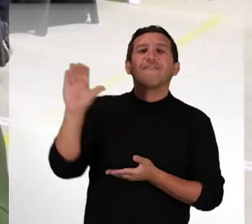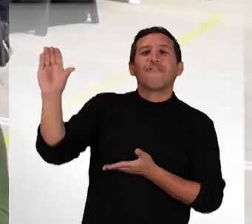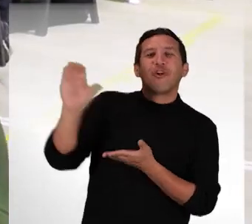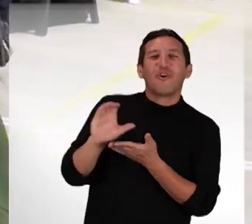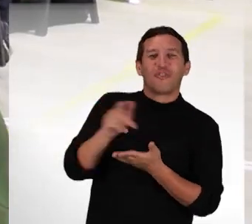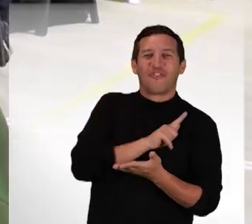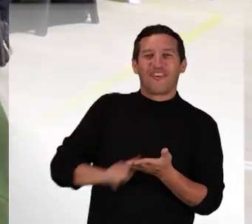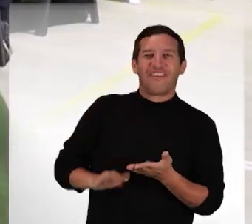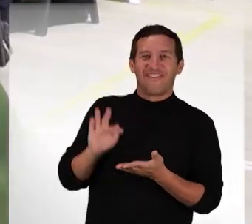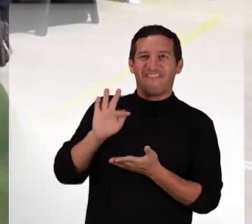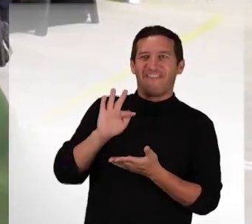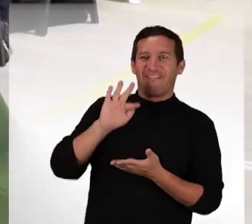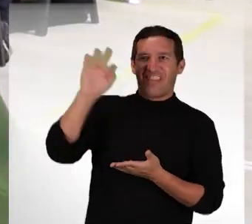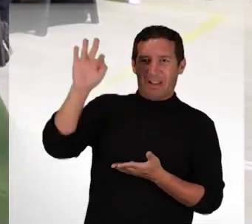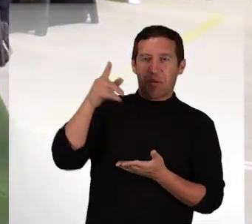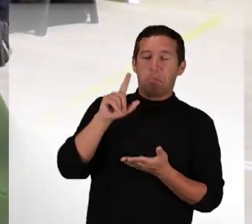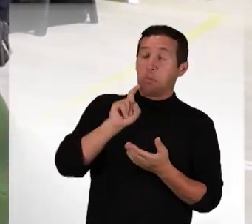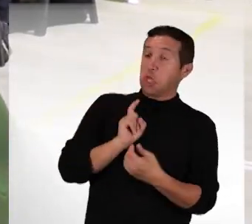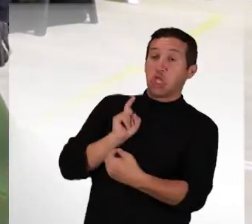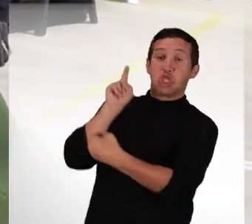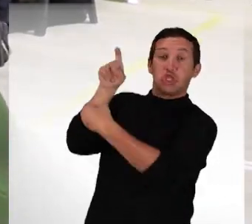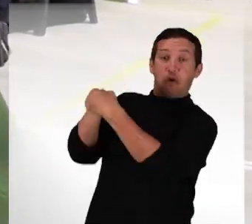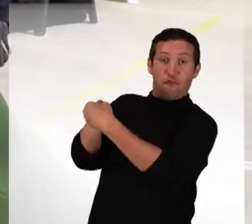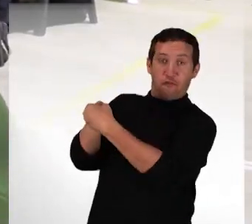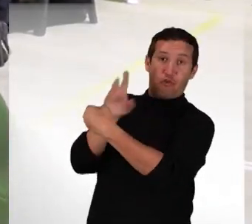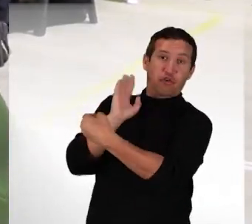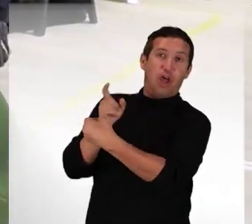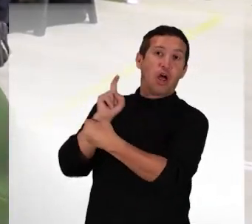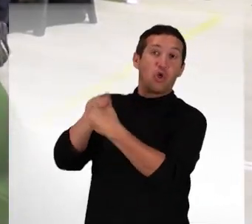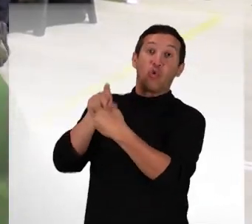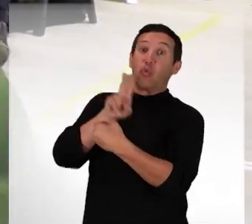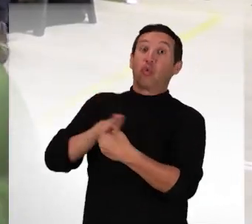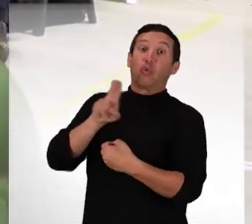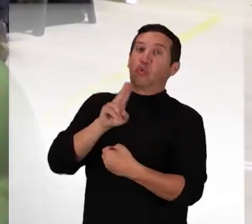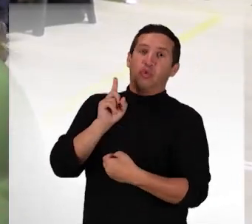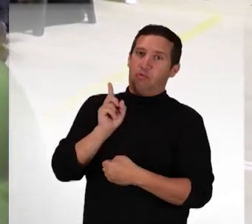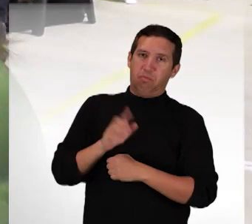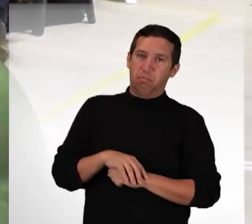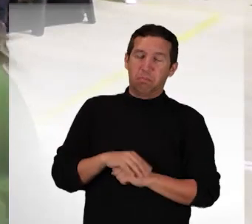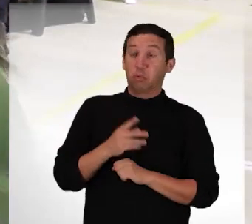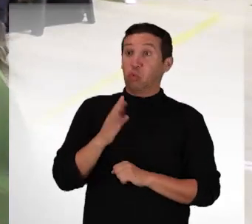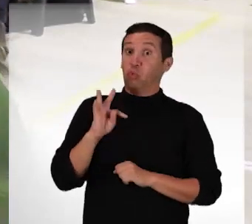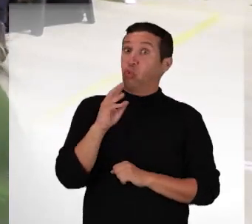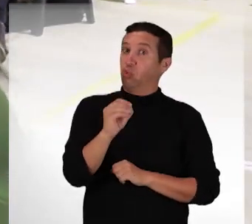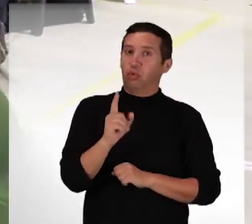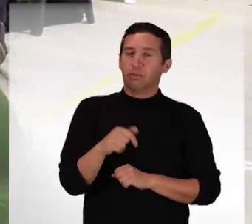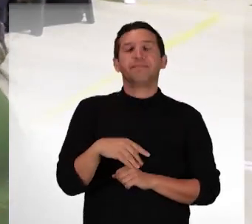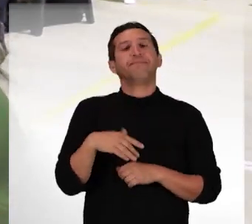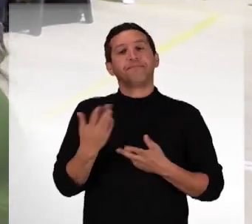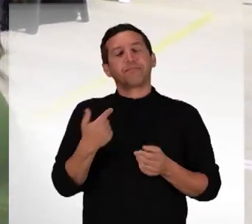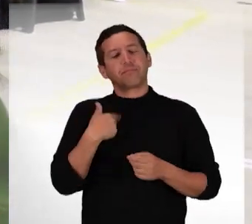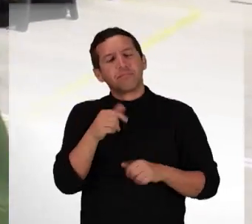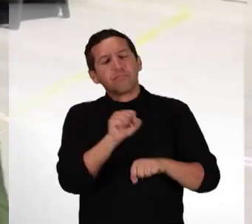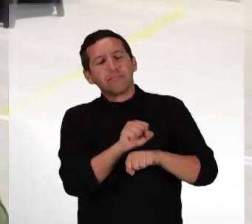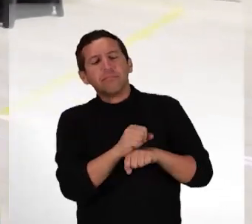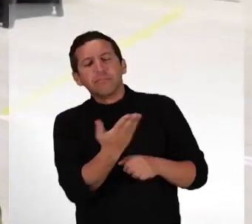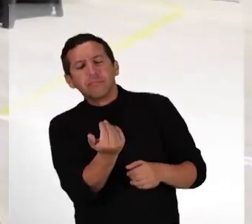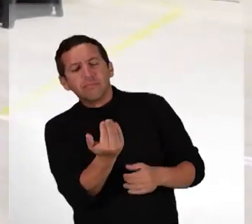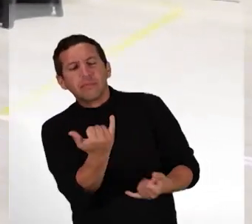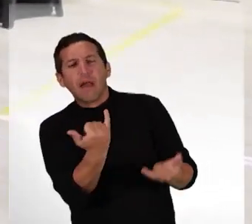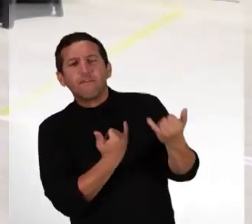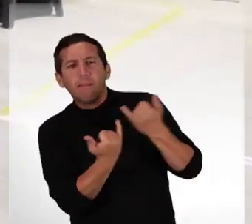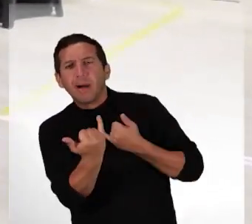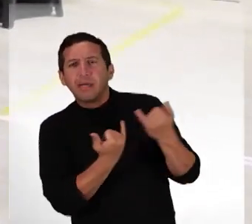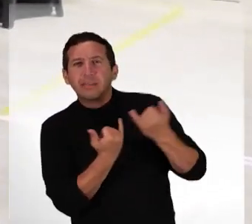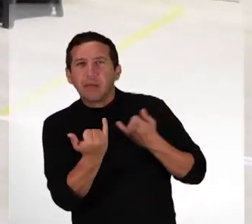recursos federais que foram devolvidos aos cofres públicos federais. E aguardamos a complementação de informações para que a